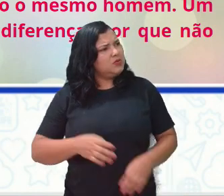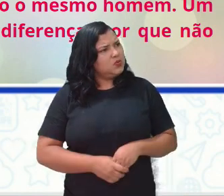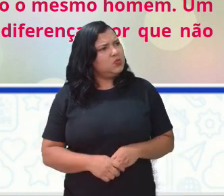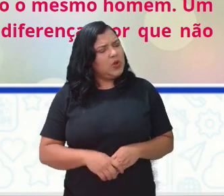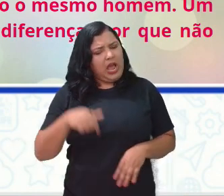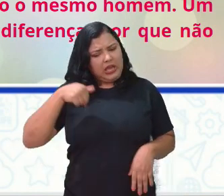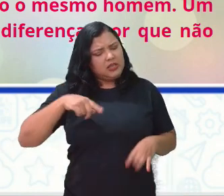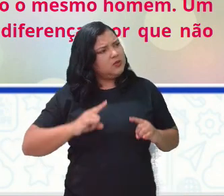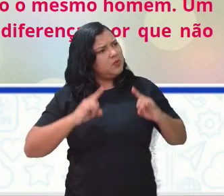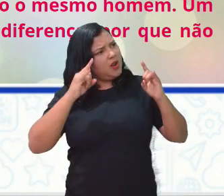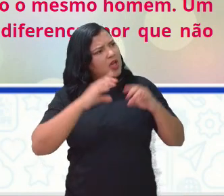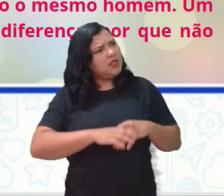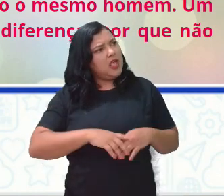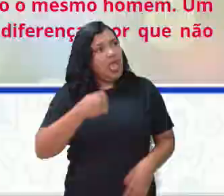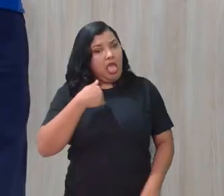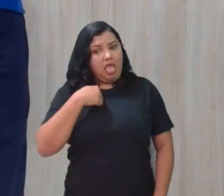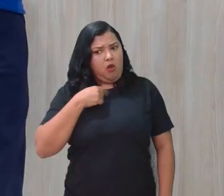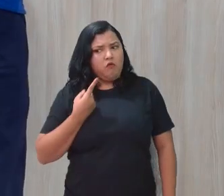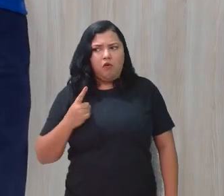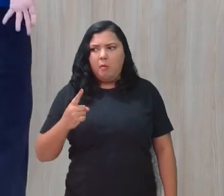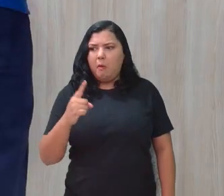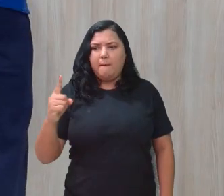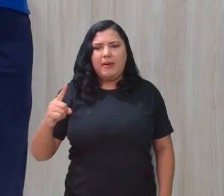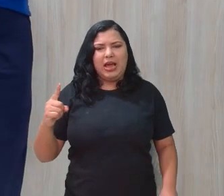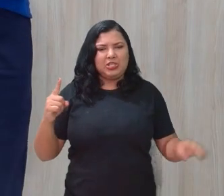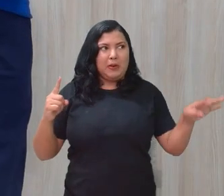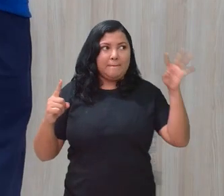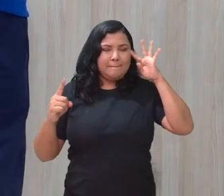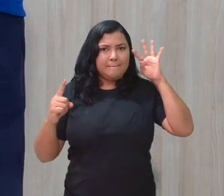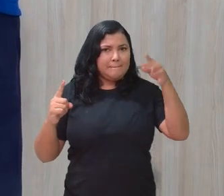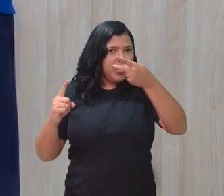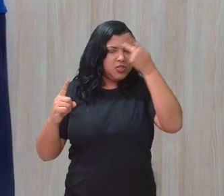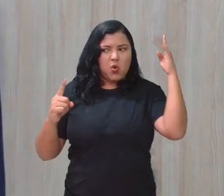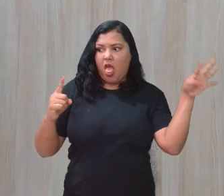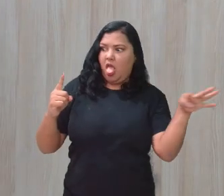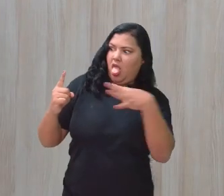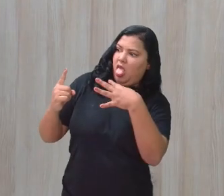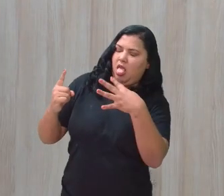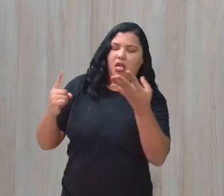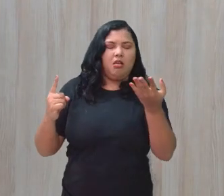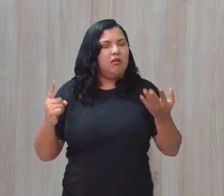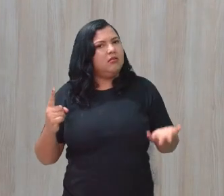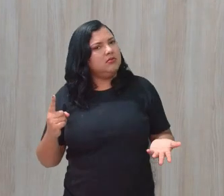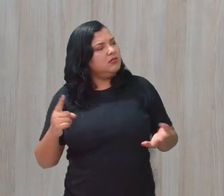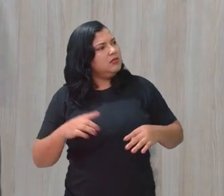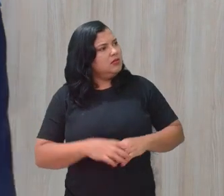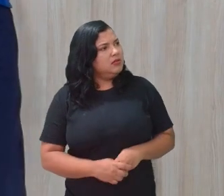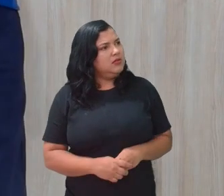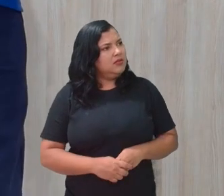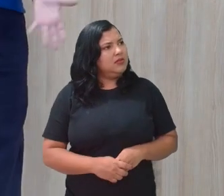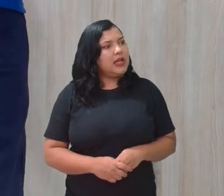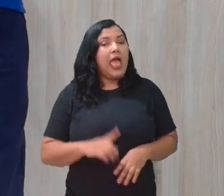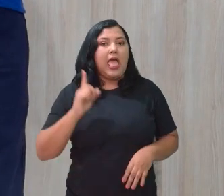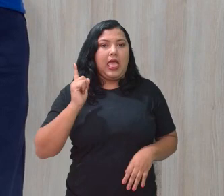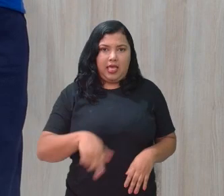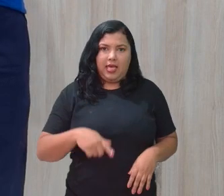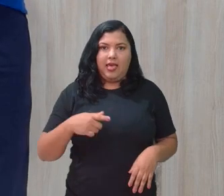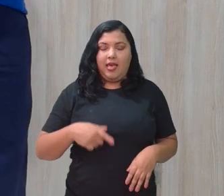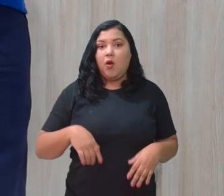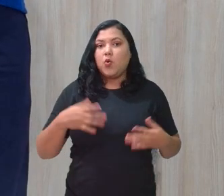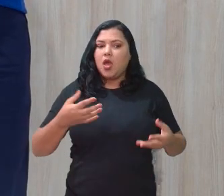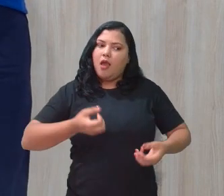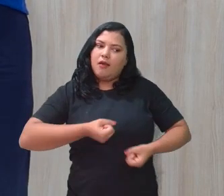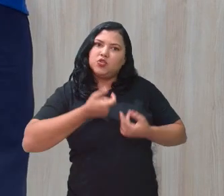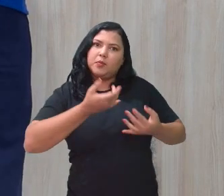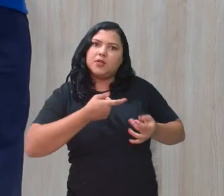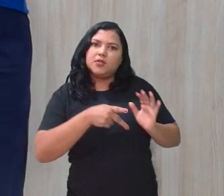do prédio, eu não posso mais encarar os vizinhos, a mamãe não tem mais vida social. São argumentos da filha para que